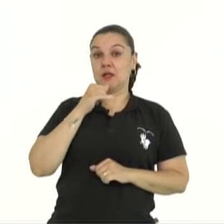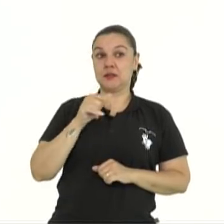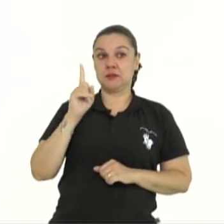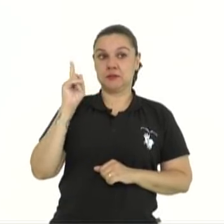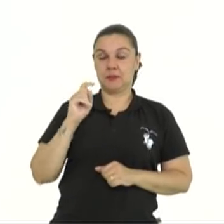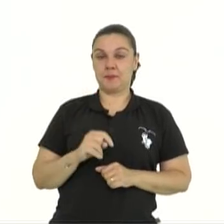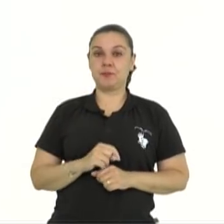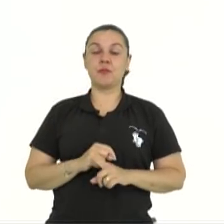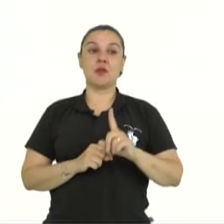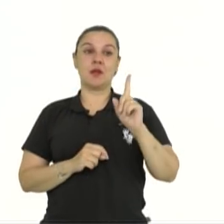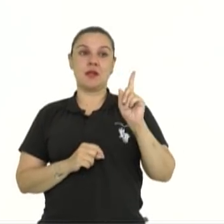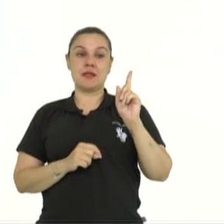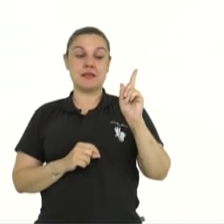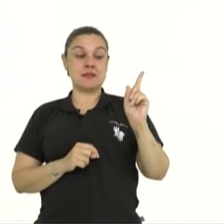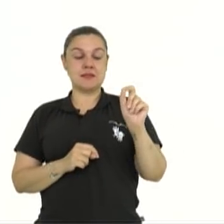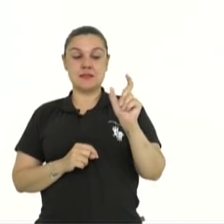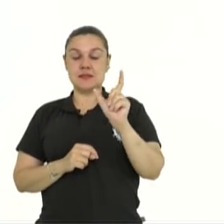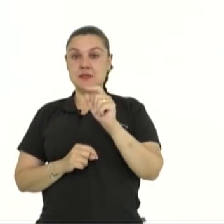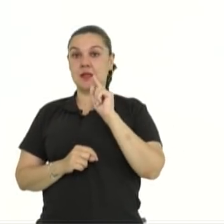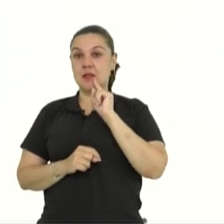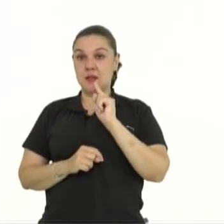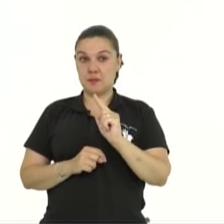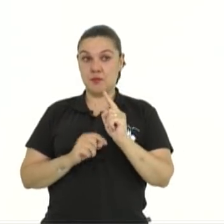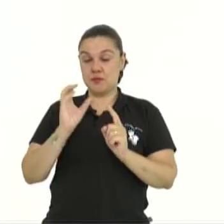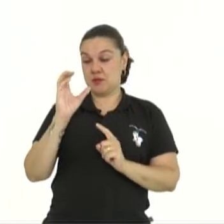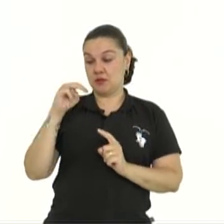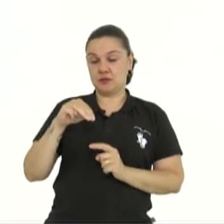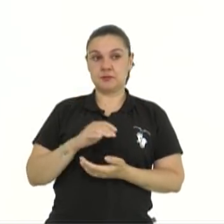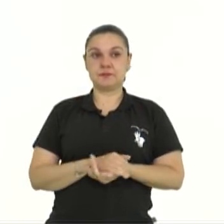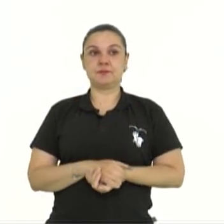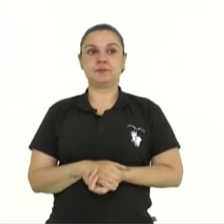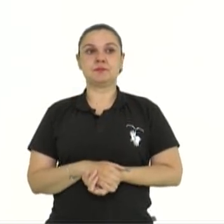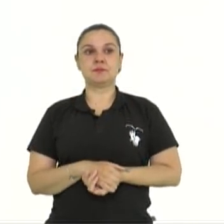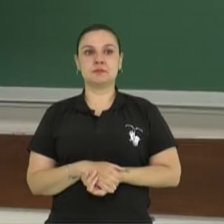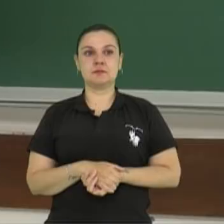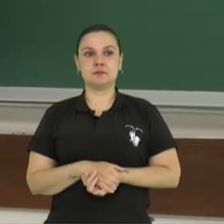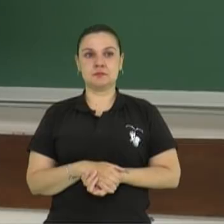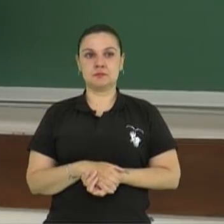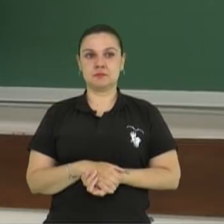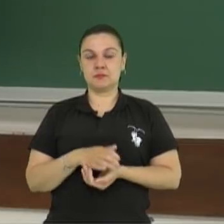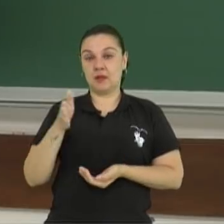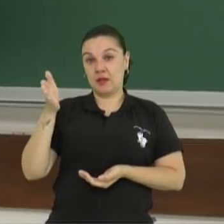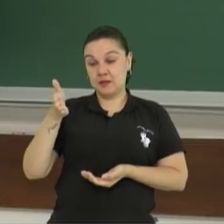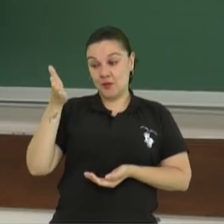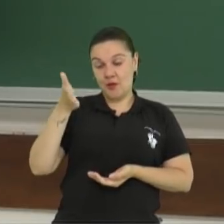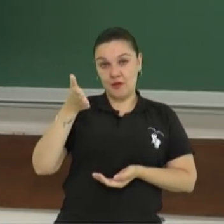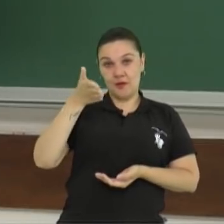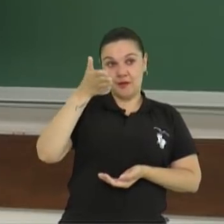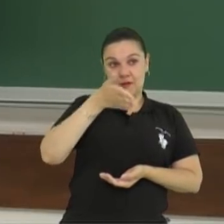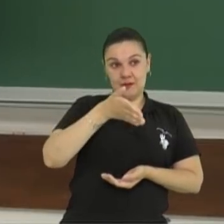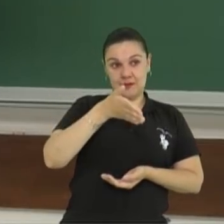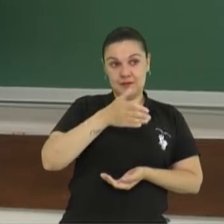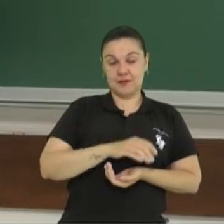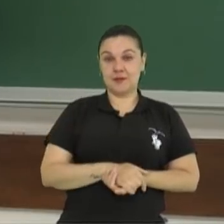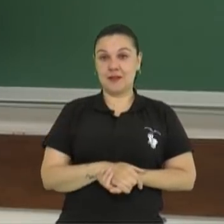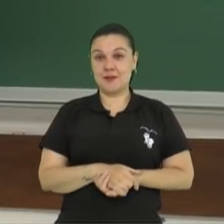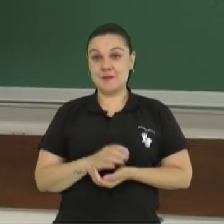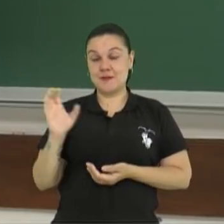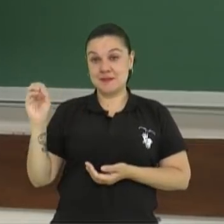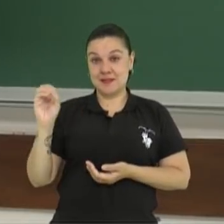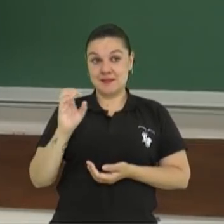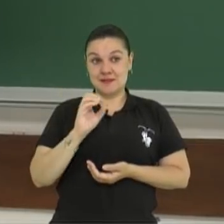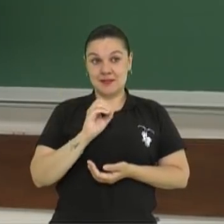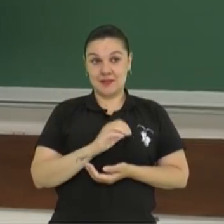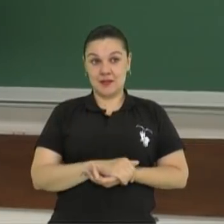né, nós tínhamos lá 100.000 centímetros. Seguindo a regrinha, né, de cortar os